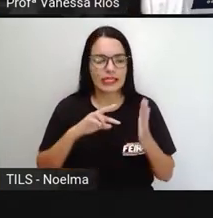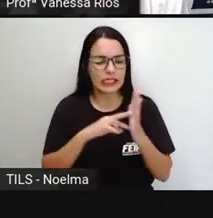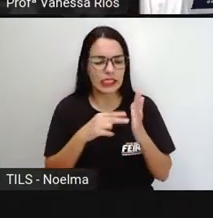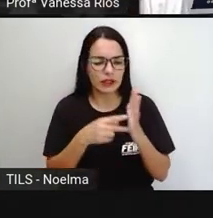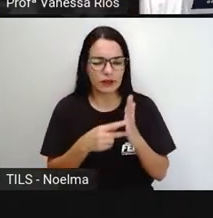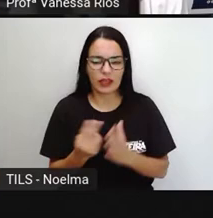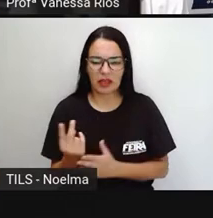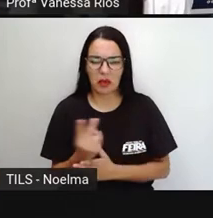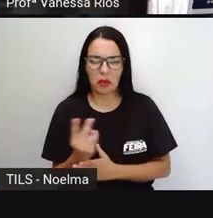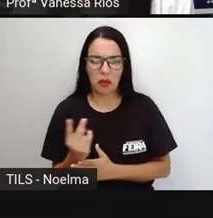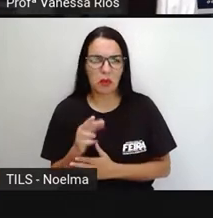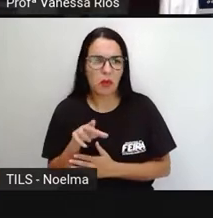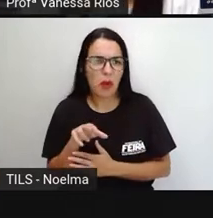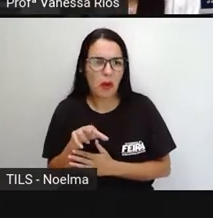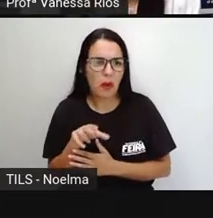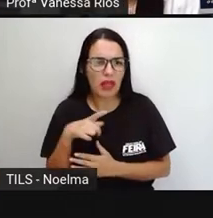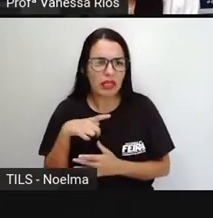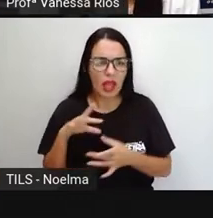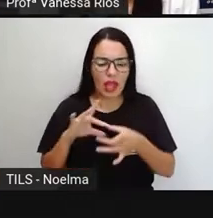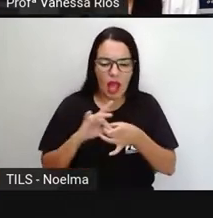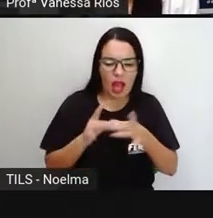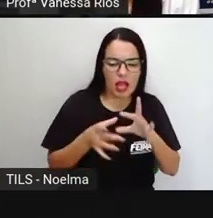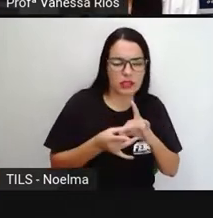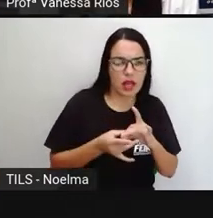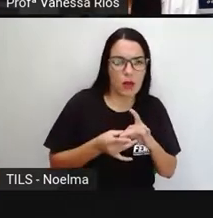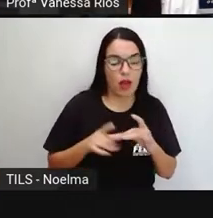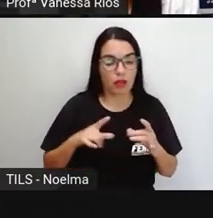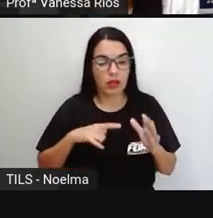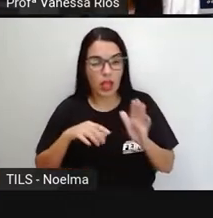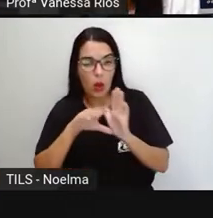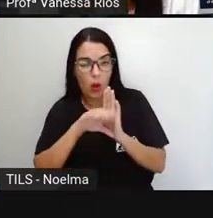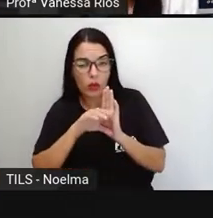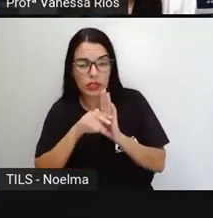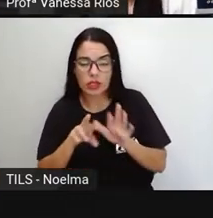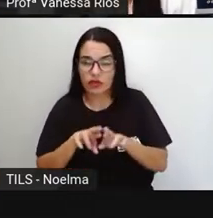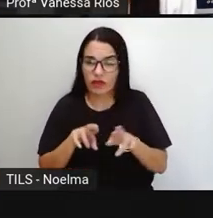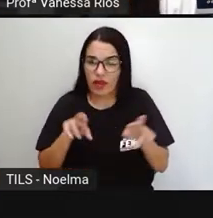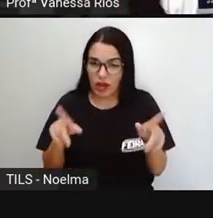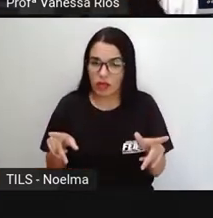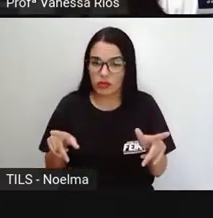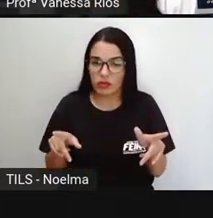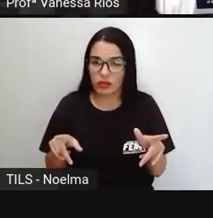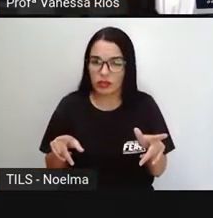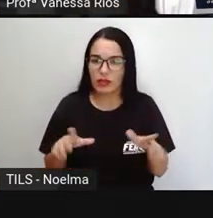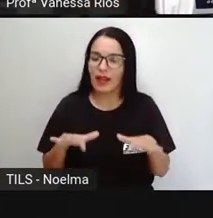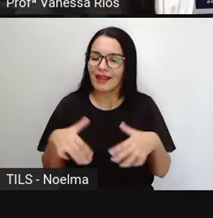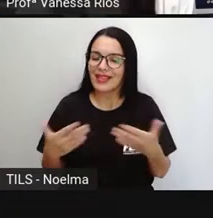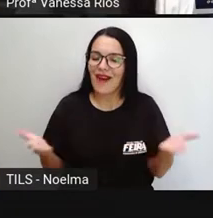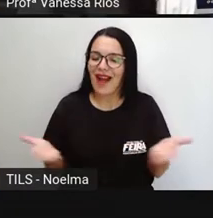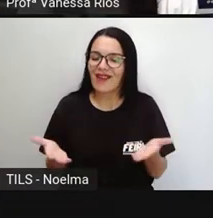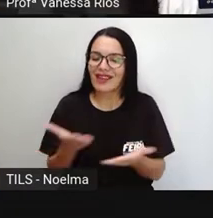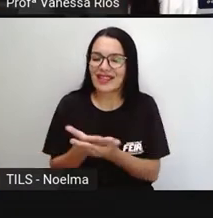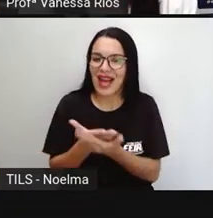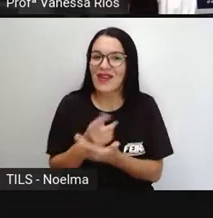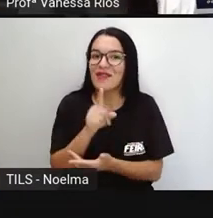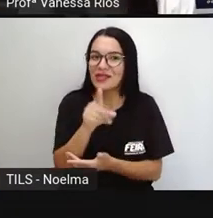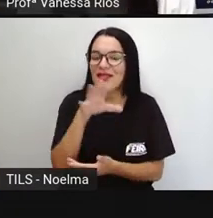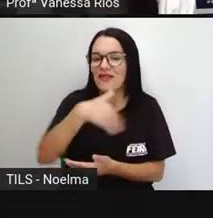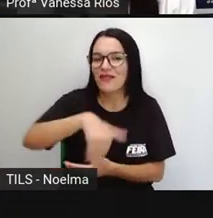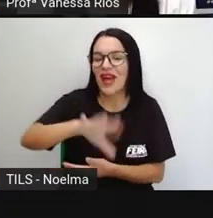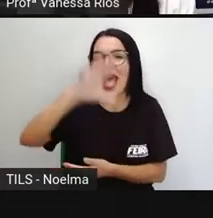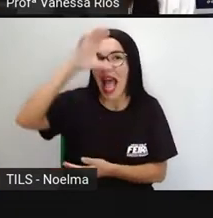a mesma coisa? Se relacionam? Possuem conceitos diferentes? Esta aula a gente vai tratar justamente